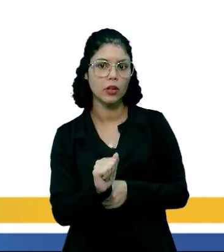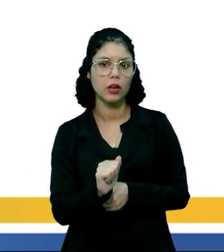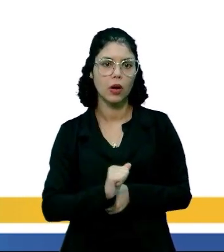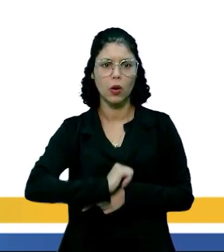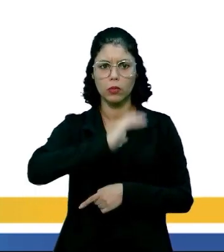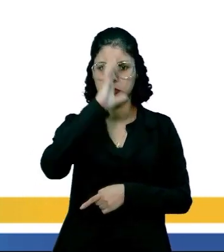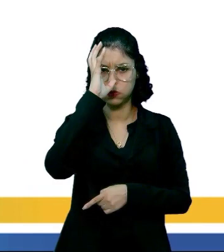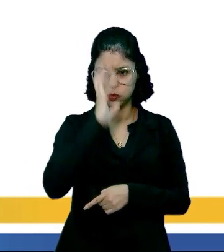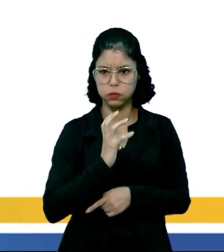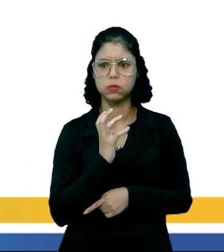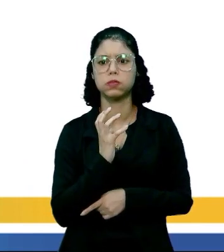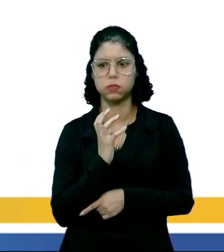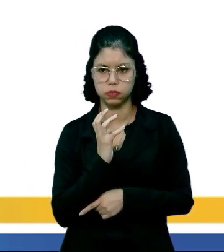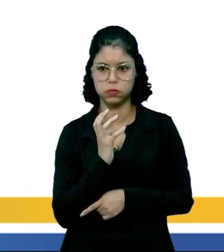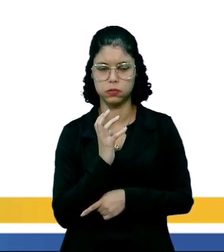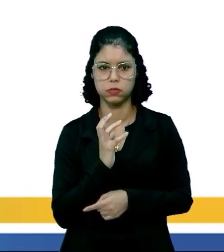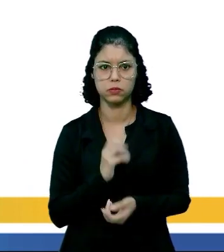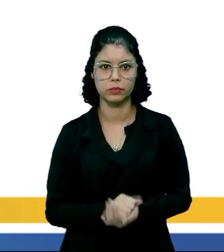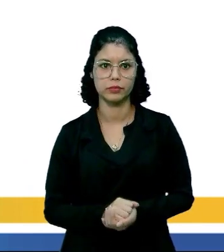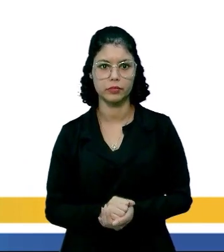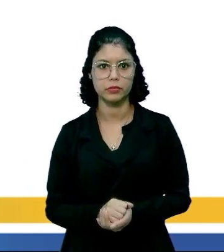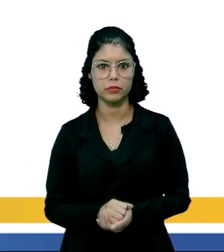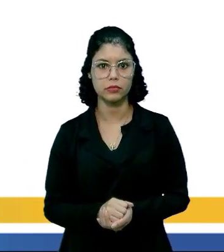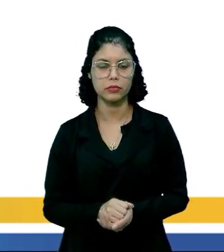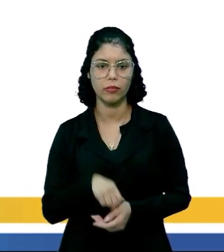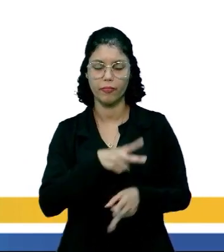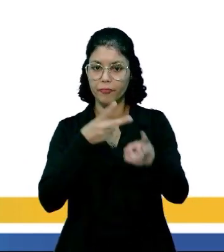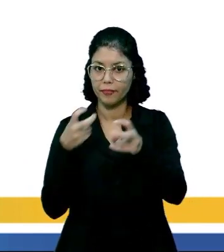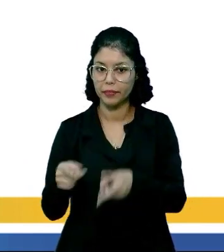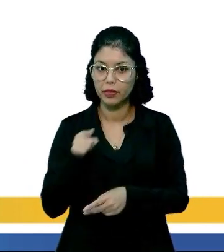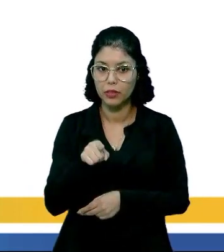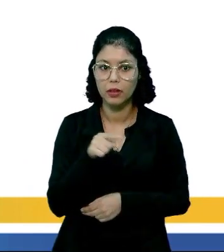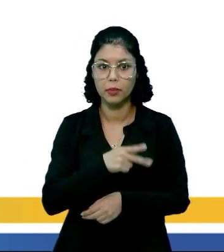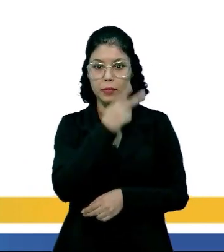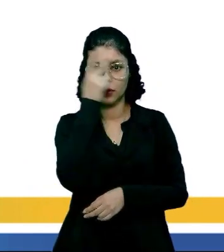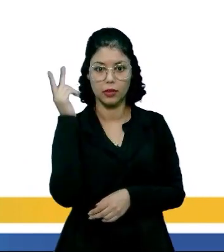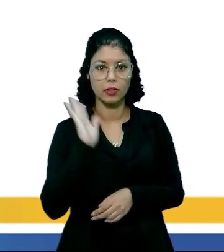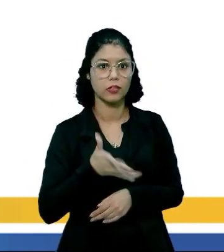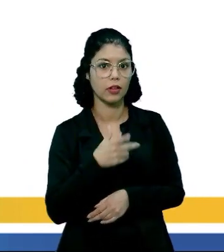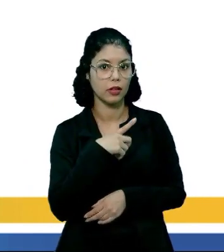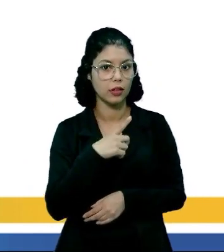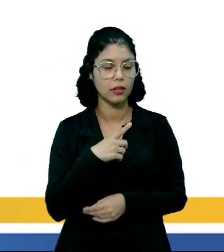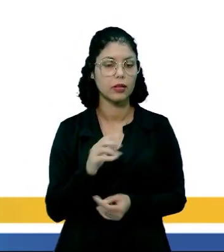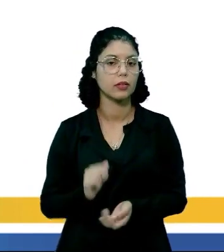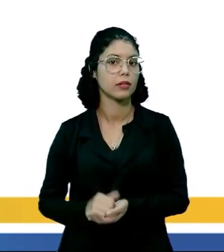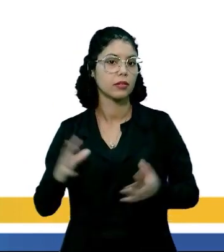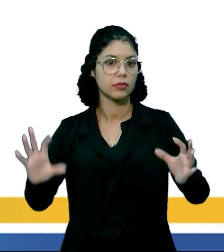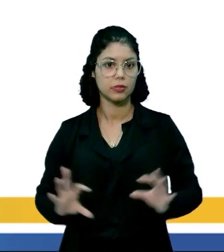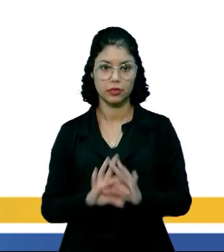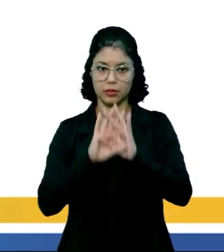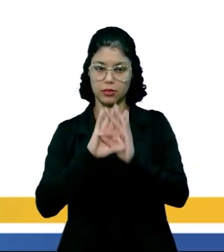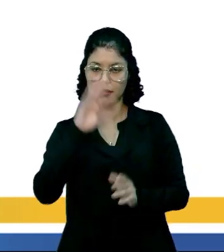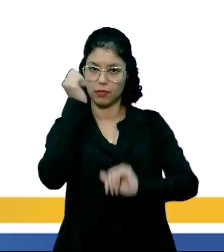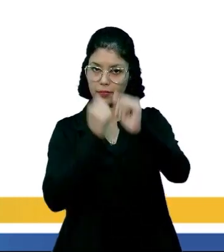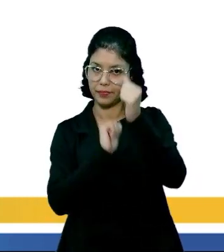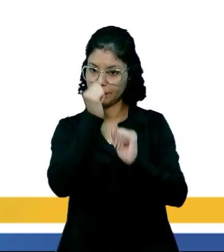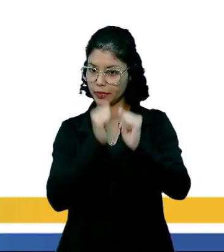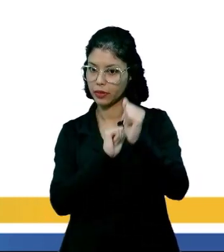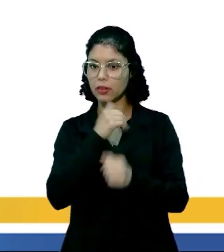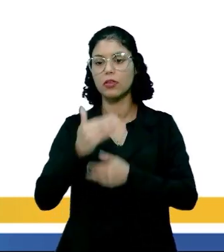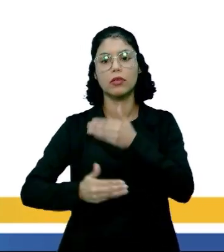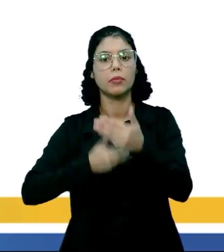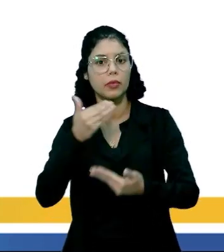dos maquinismos em fúria. Observa aqui, pessoal, que eu já tenho uma relação aí com a industrialização, com